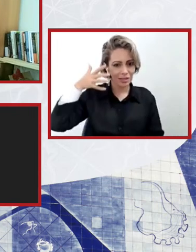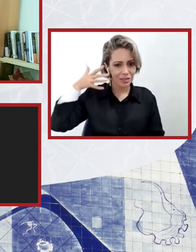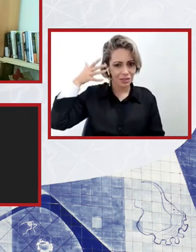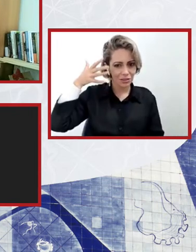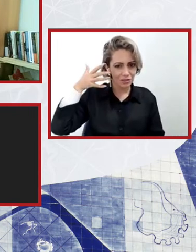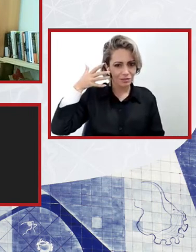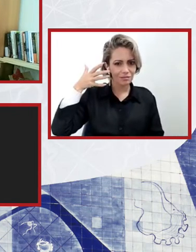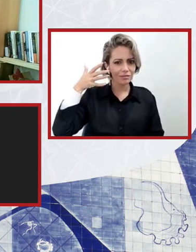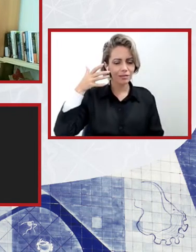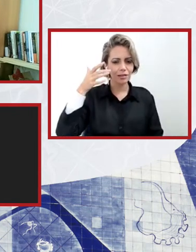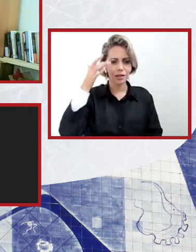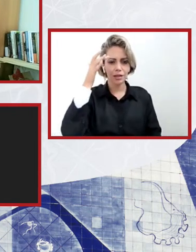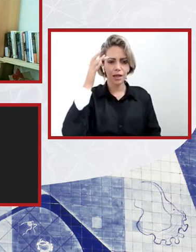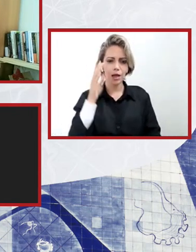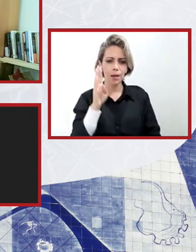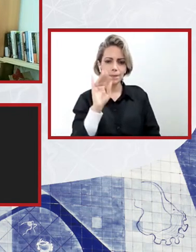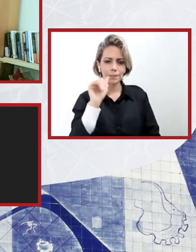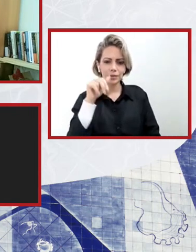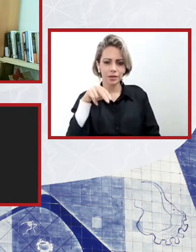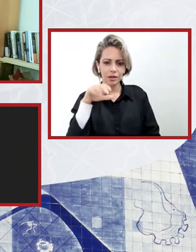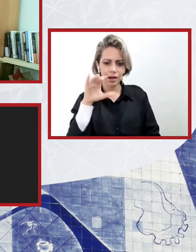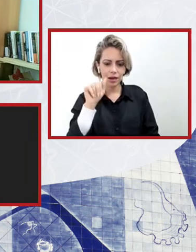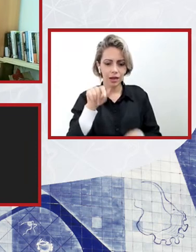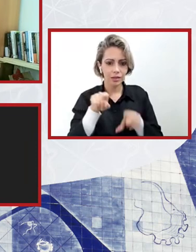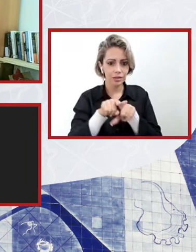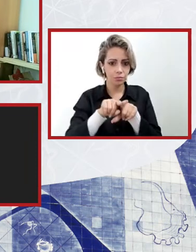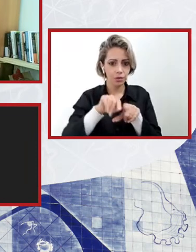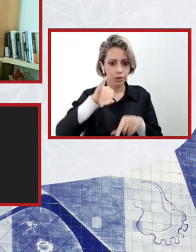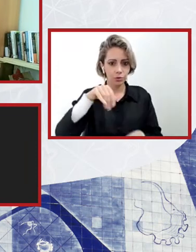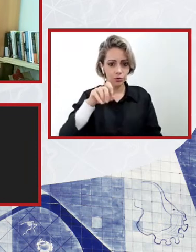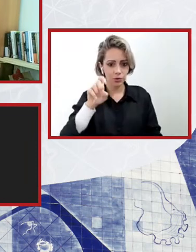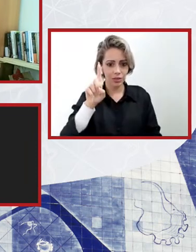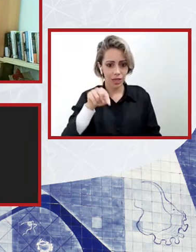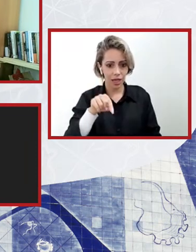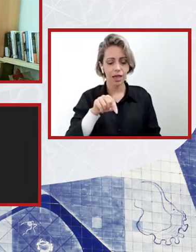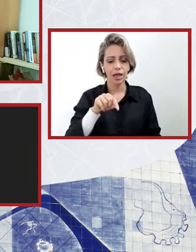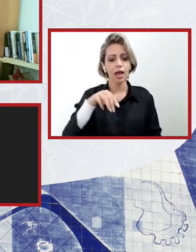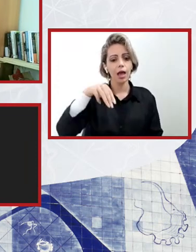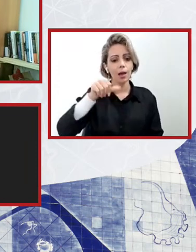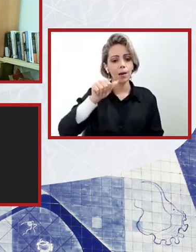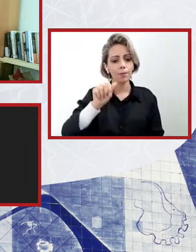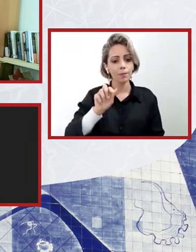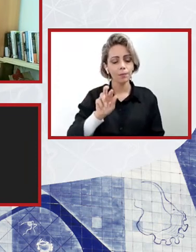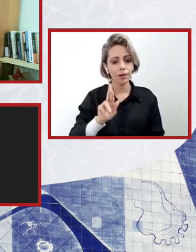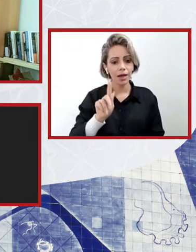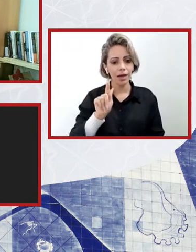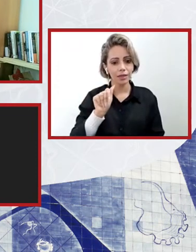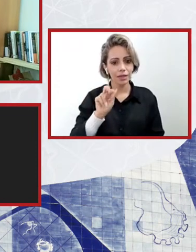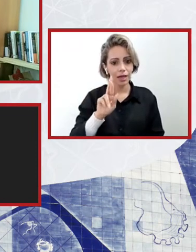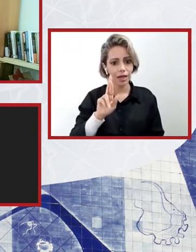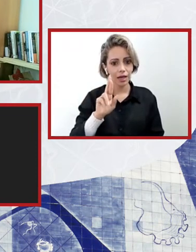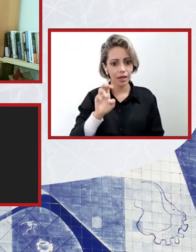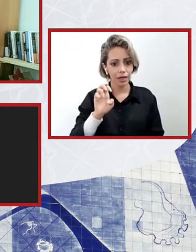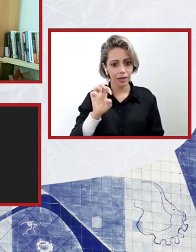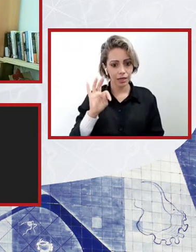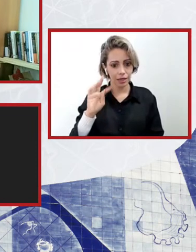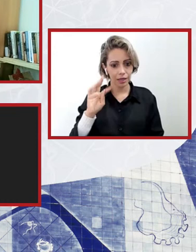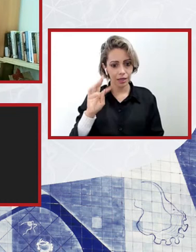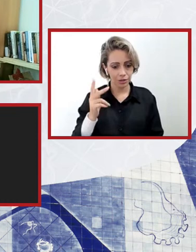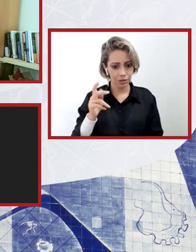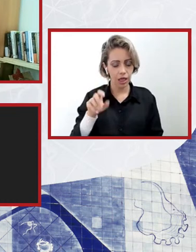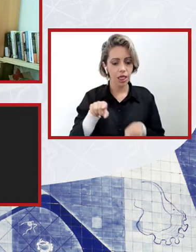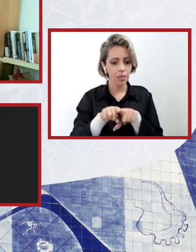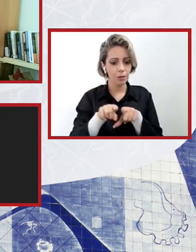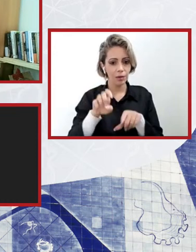moderadores, né, a Bianca, o José Antônio, a Eduarda, a Margarete, e dizer o seguinte, que para nós é um prazer muito